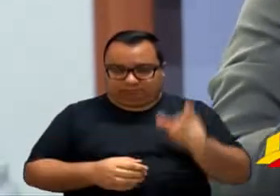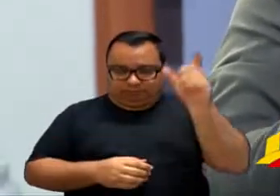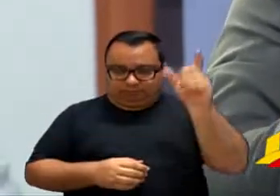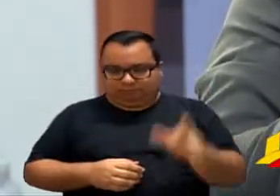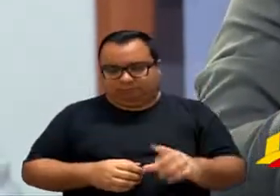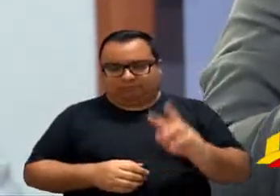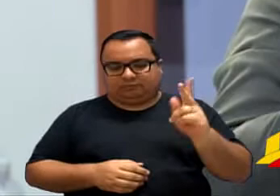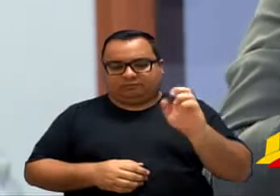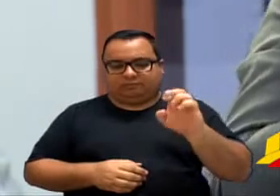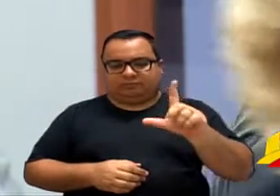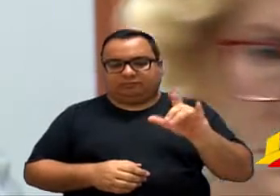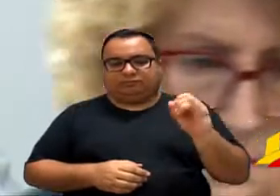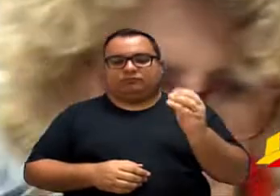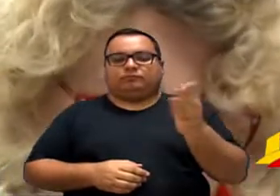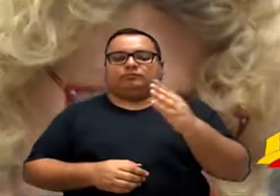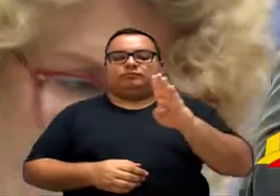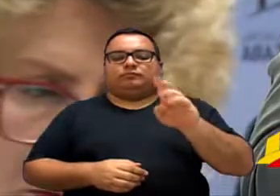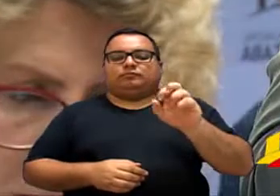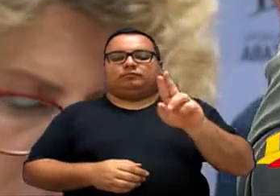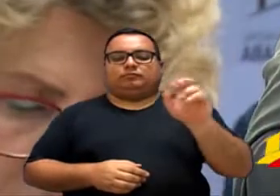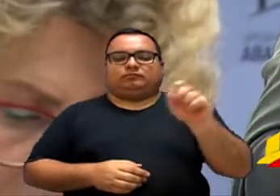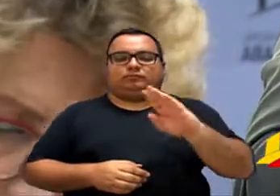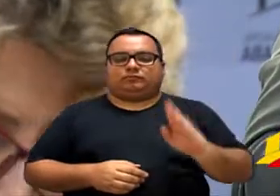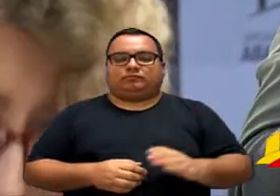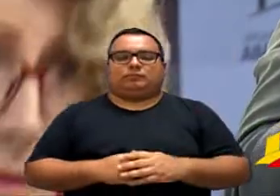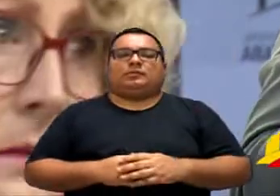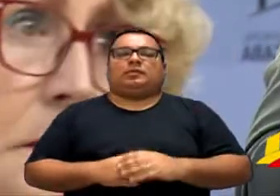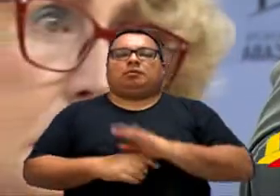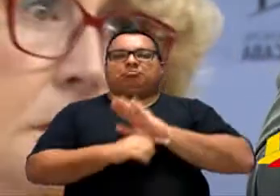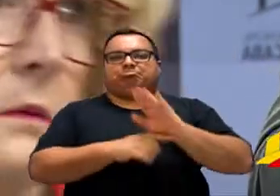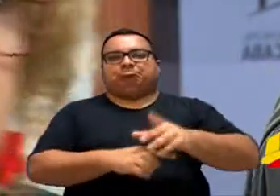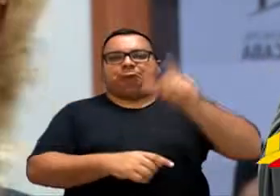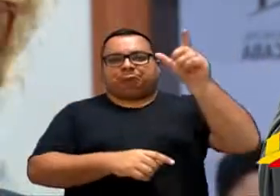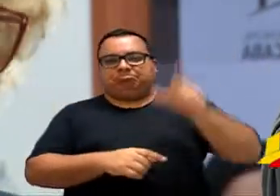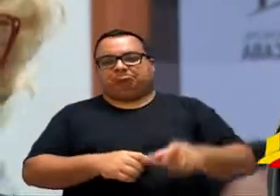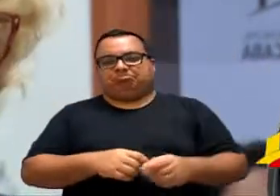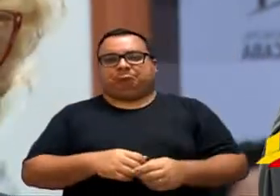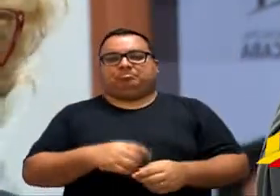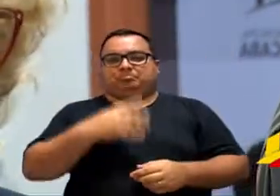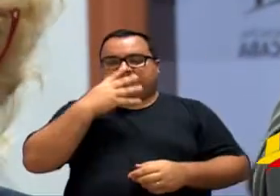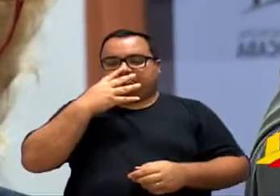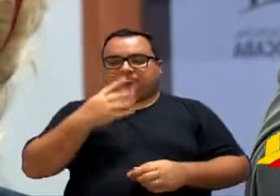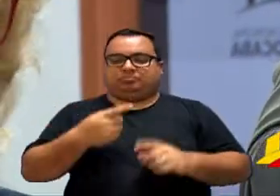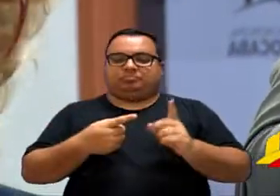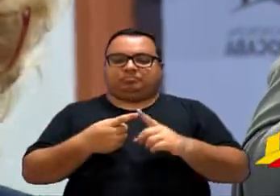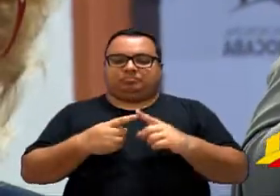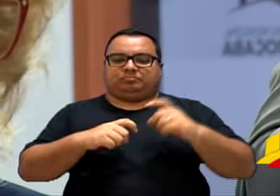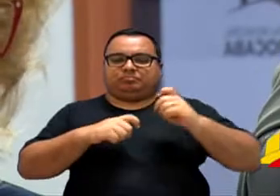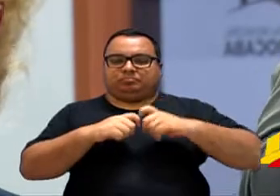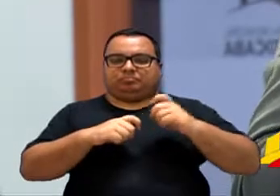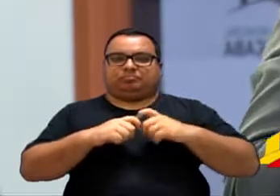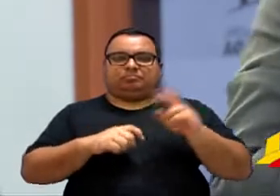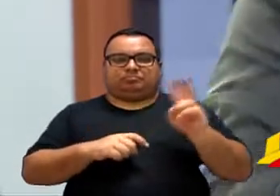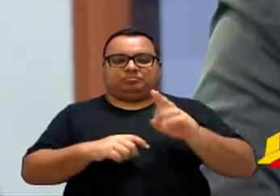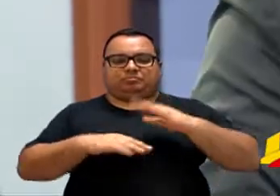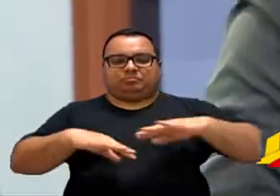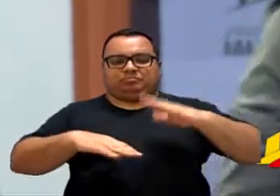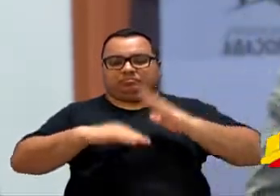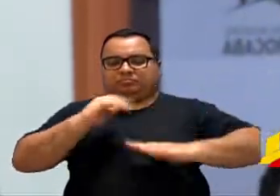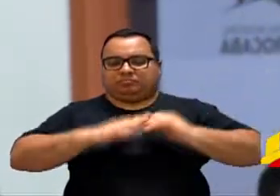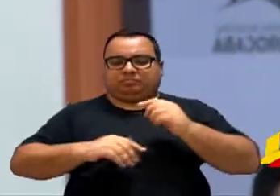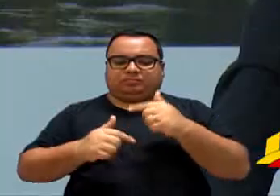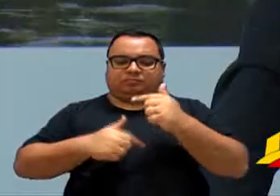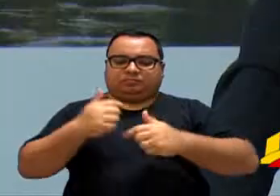para nós aqui como pessoa como médico e como Vereador Parabéns para todos os médicos do mundo Deus